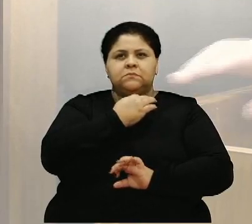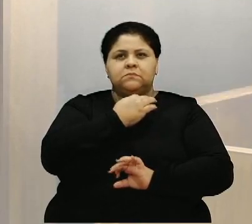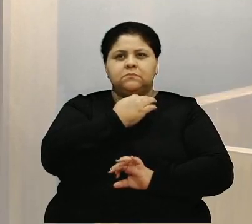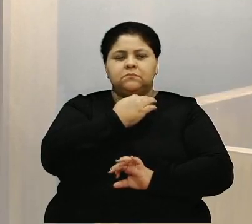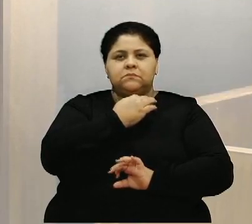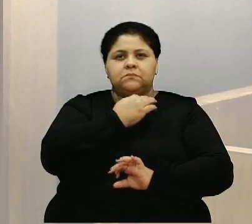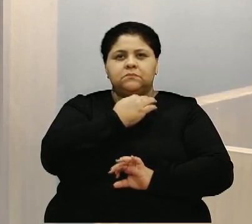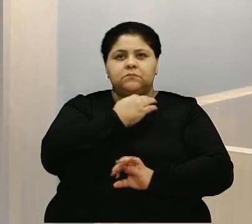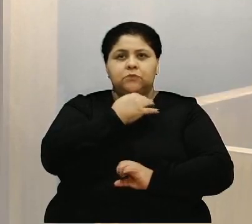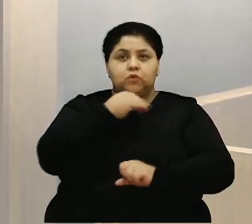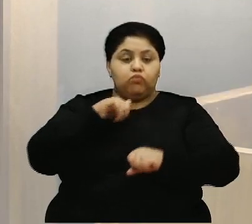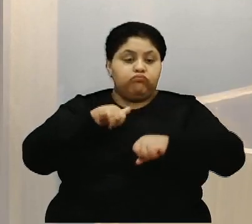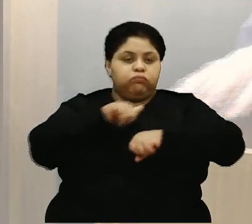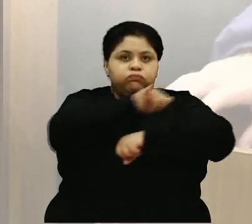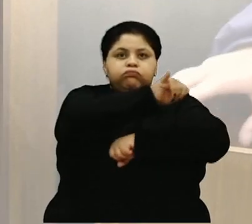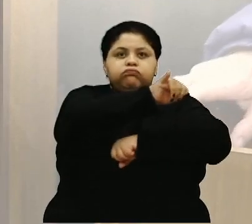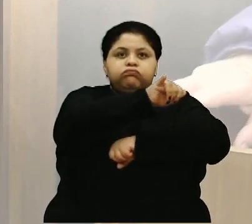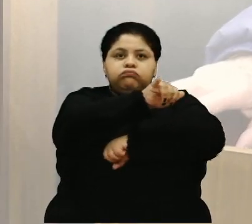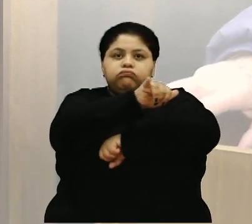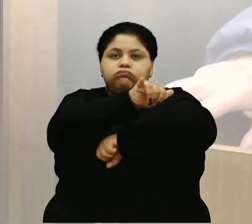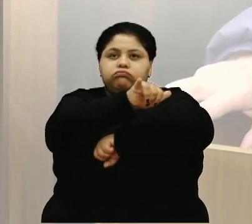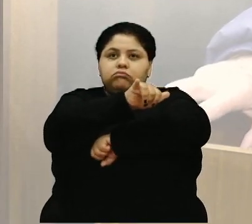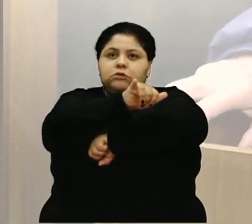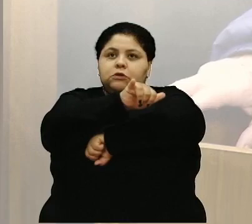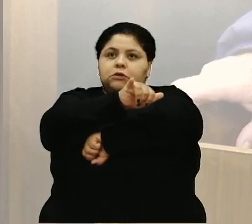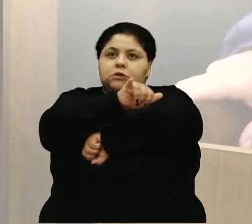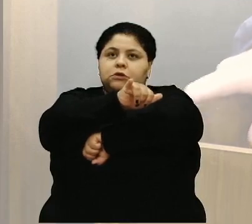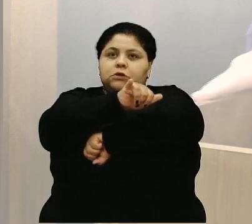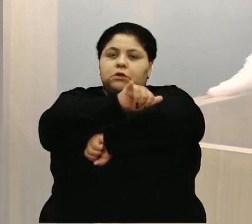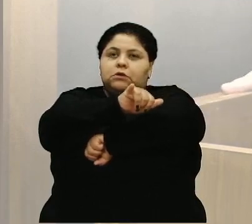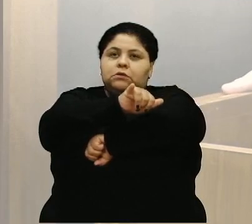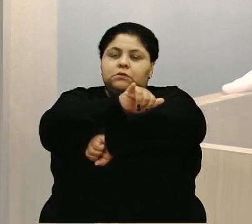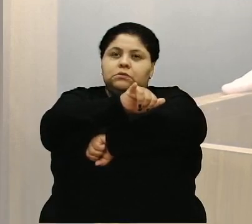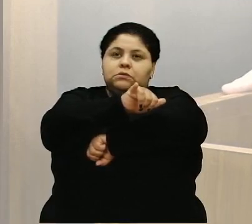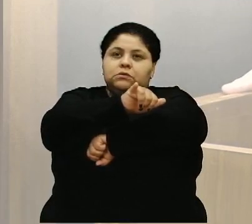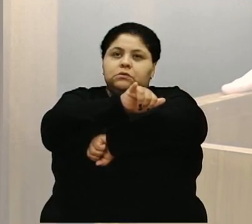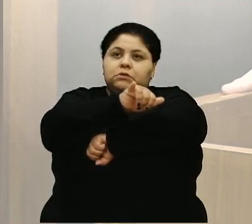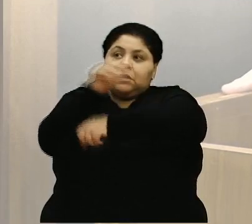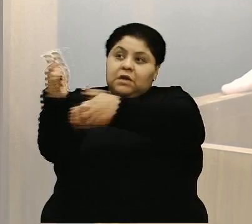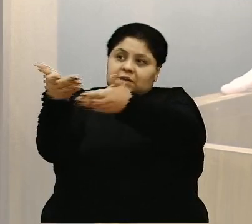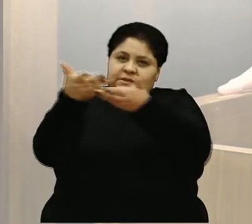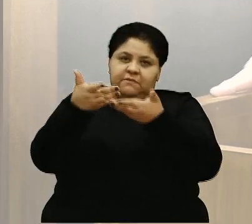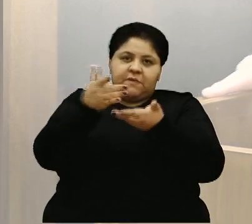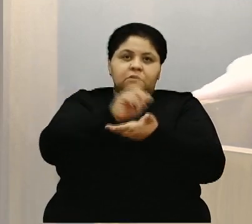Estivemos no aeroporto recebendo o governador